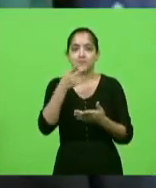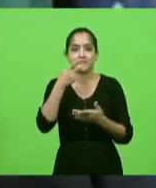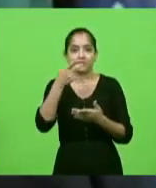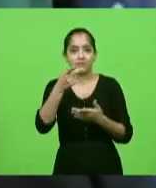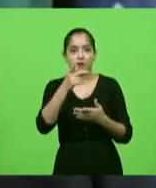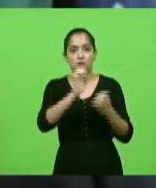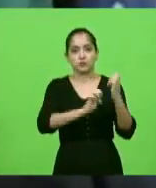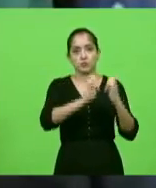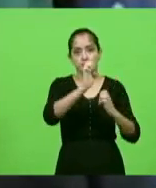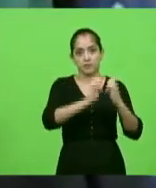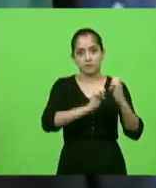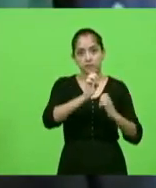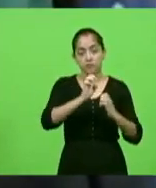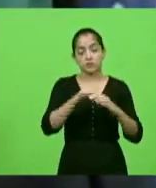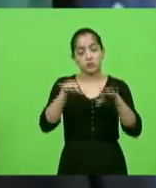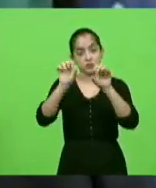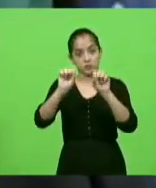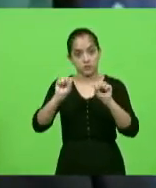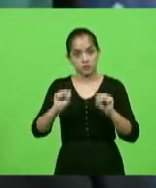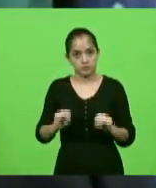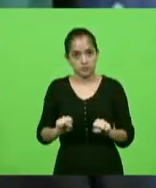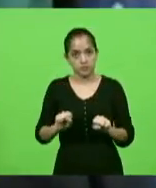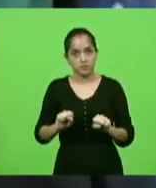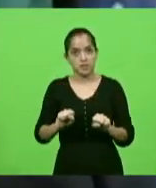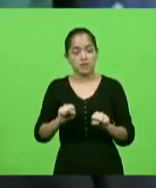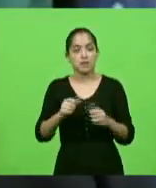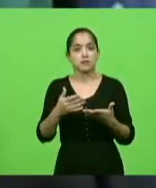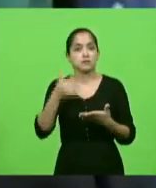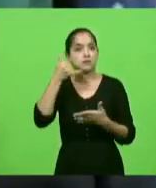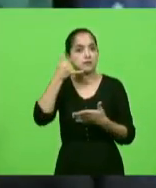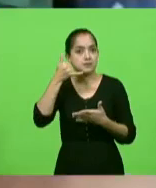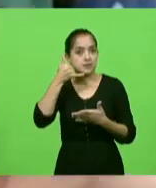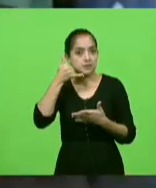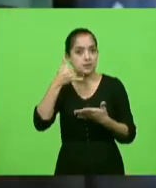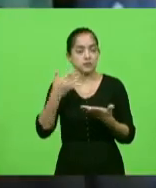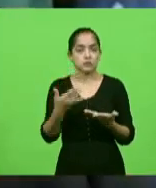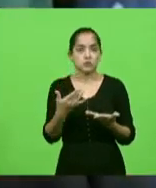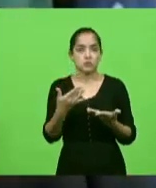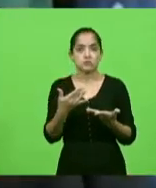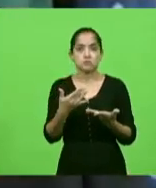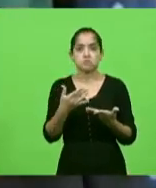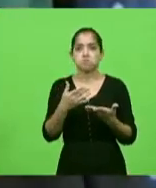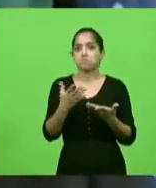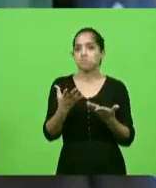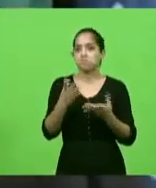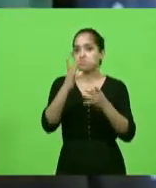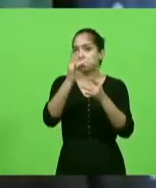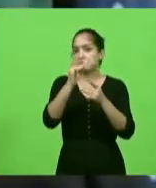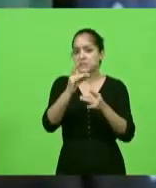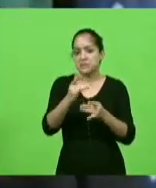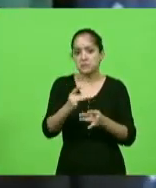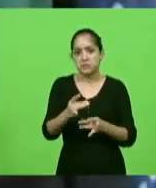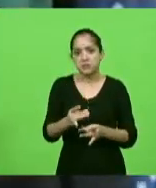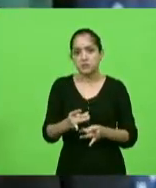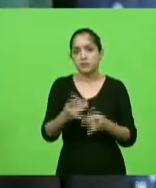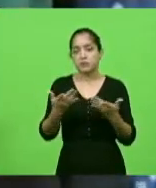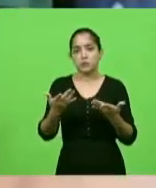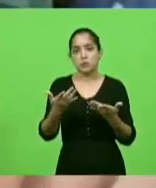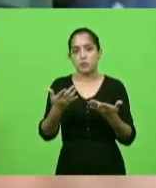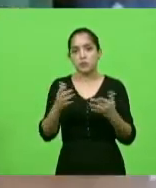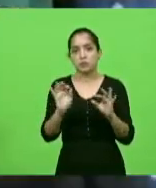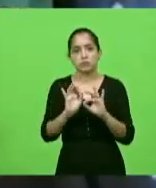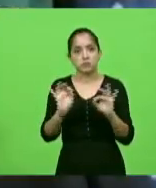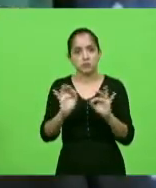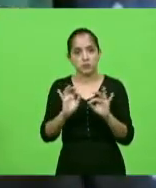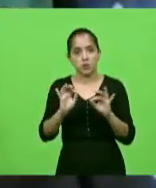ligamento de acordo com a testemunha nesse contato aberta não se esqueça não chega especificou que esse